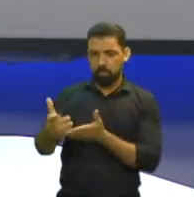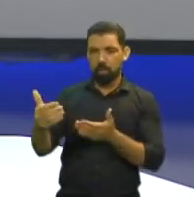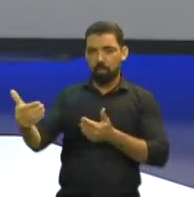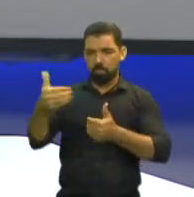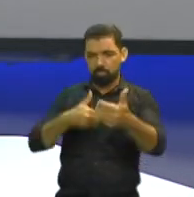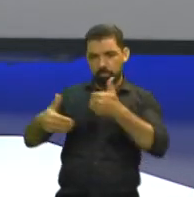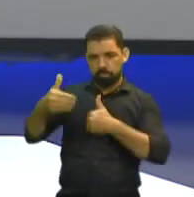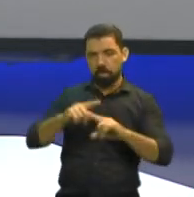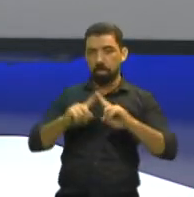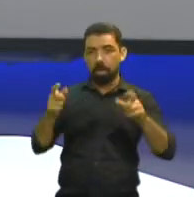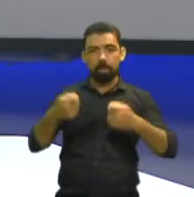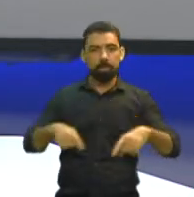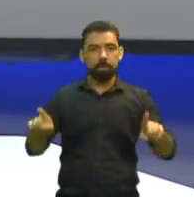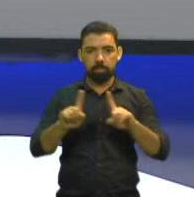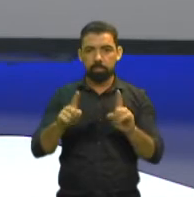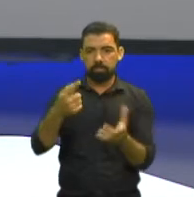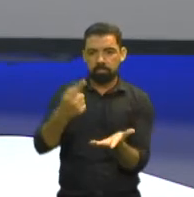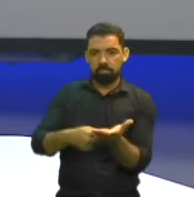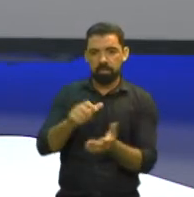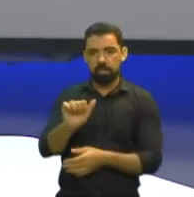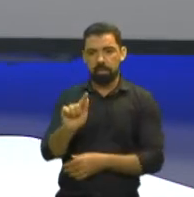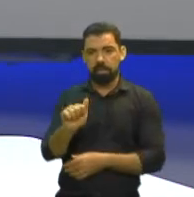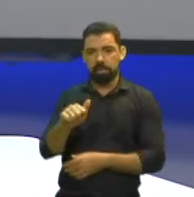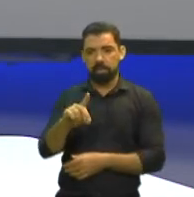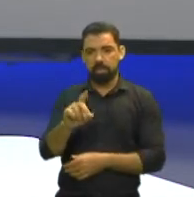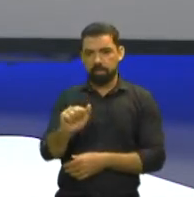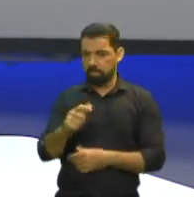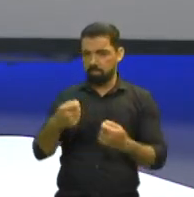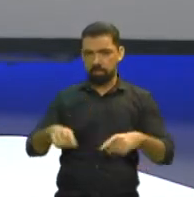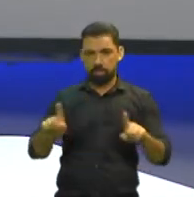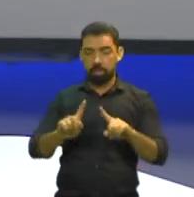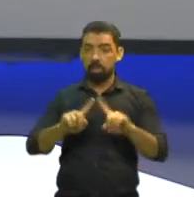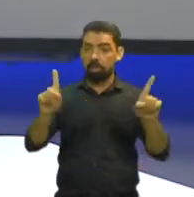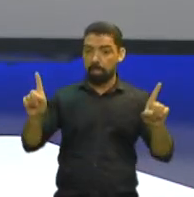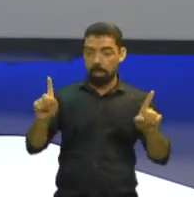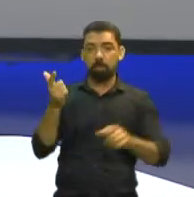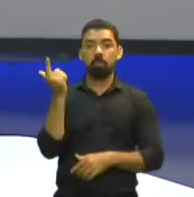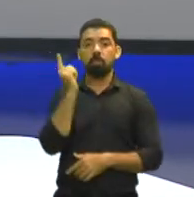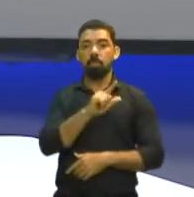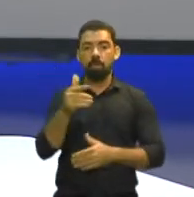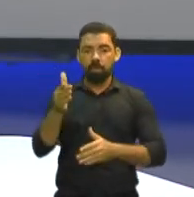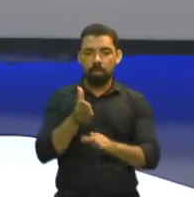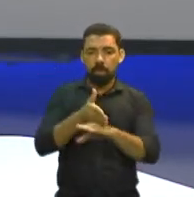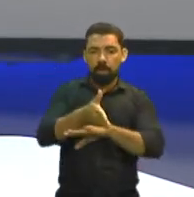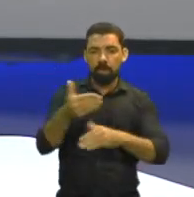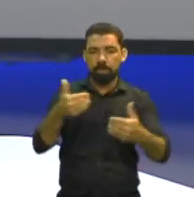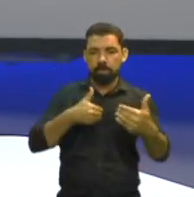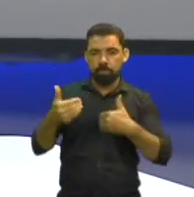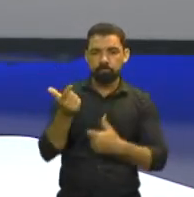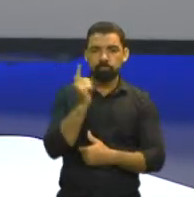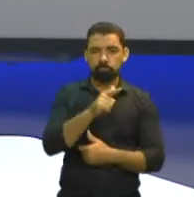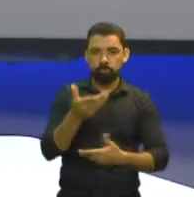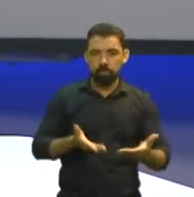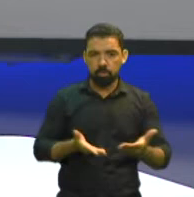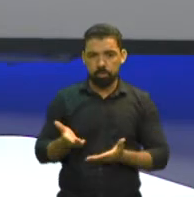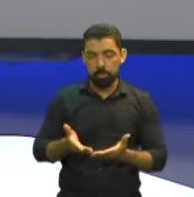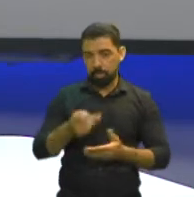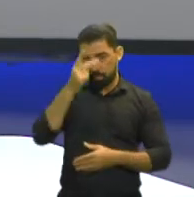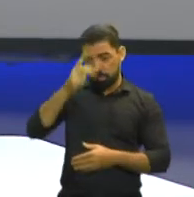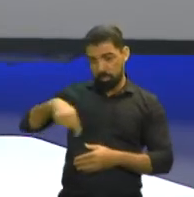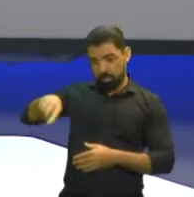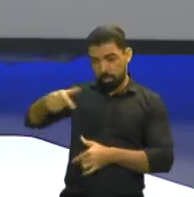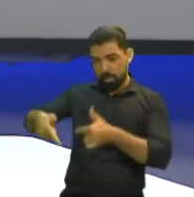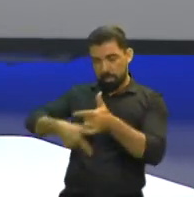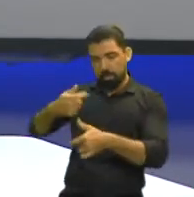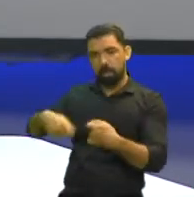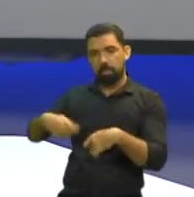a necessidade de agendamento prévio. No entanto, para garantir o acesso aos serviços de forma segura, os trabalhadores devem